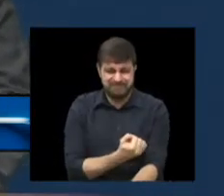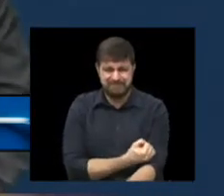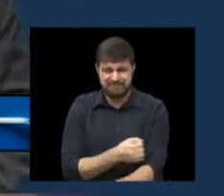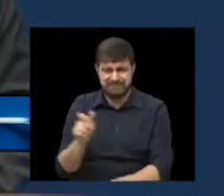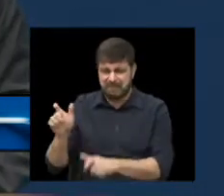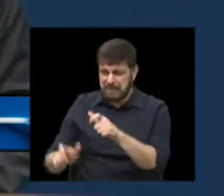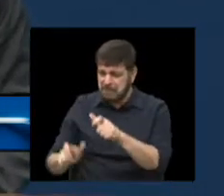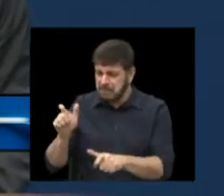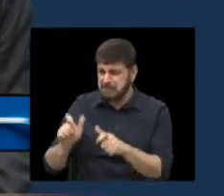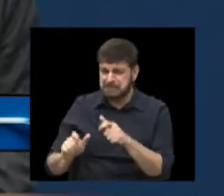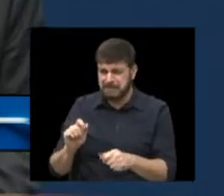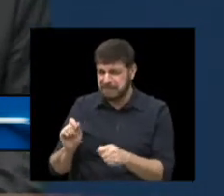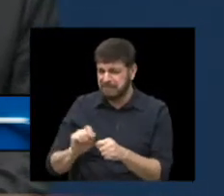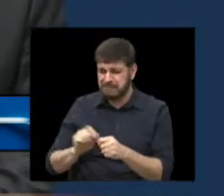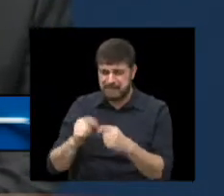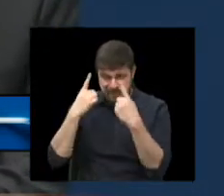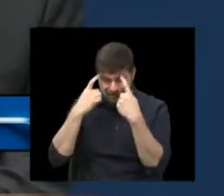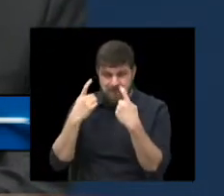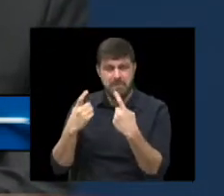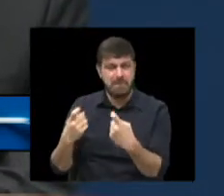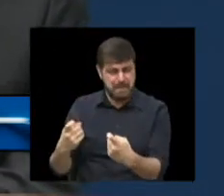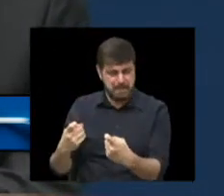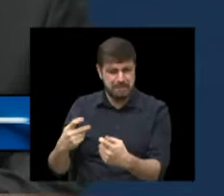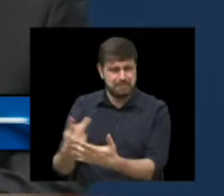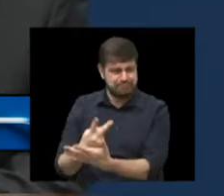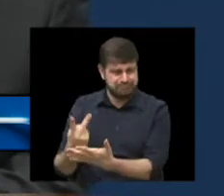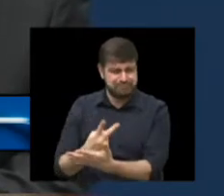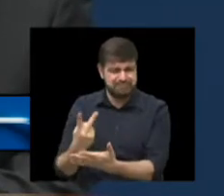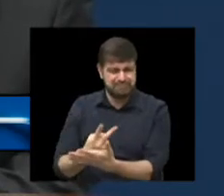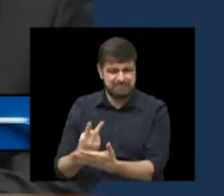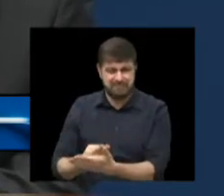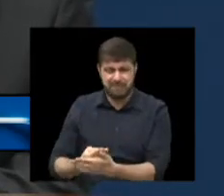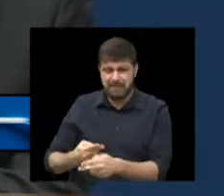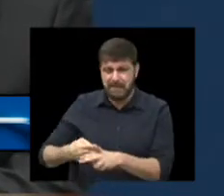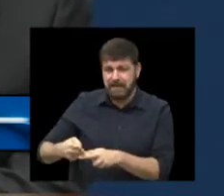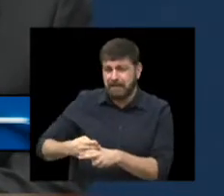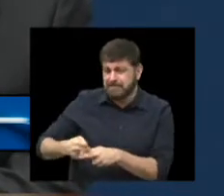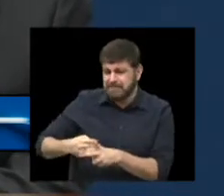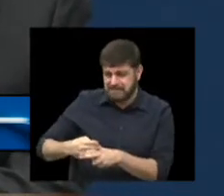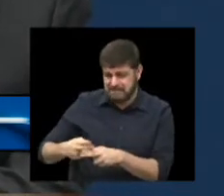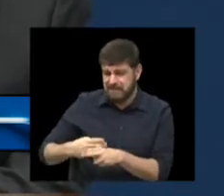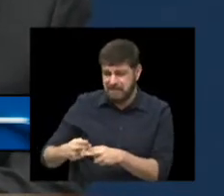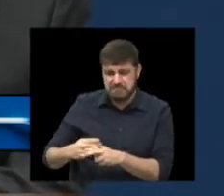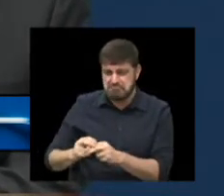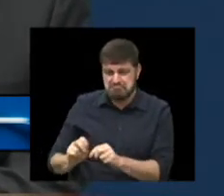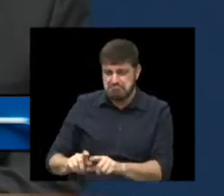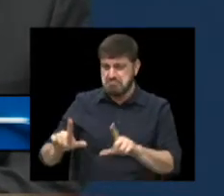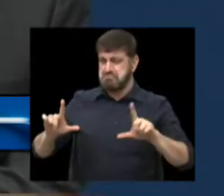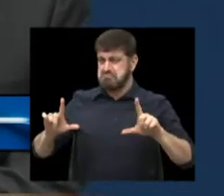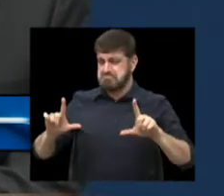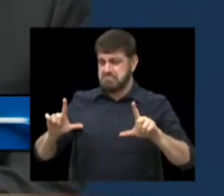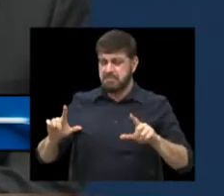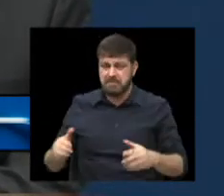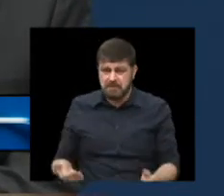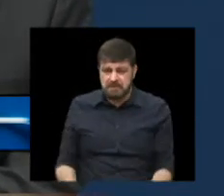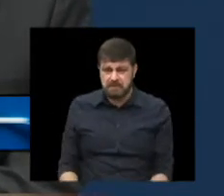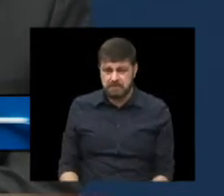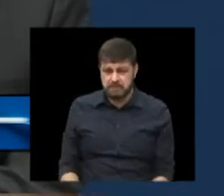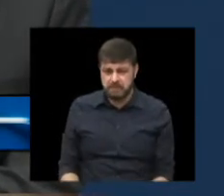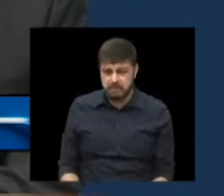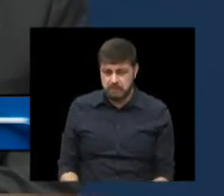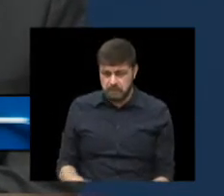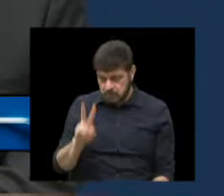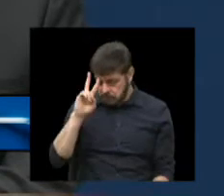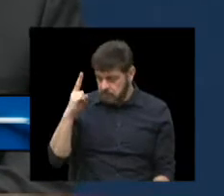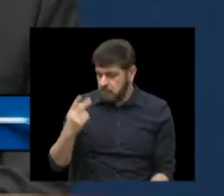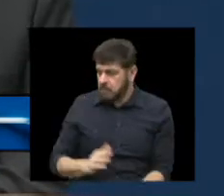de criminalidade, violência, sexo explícito. É algo